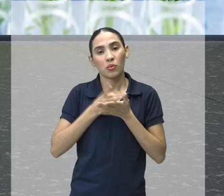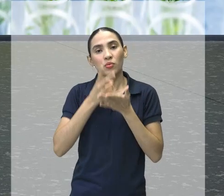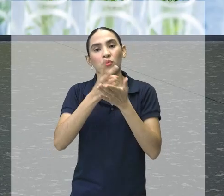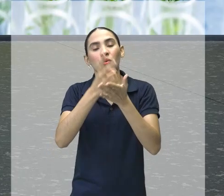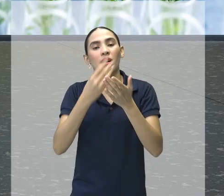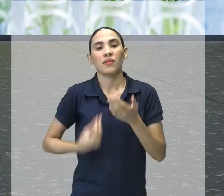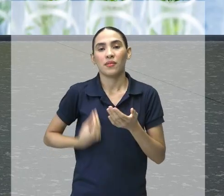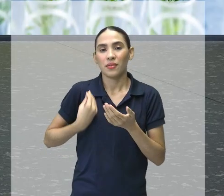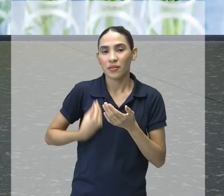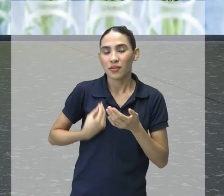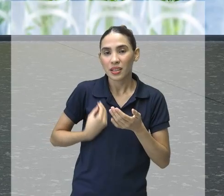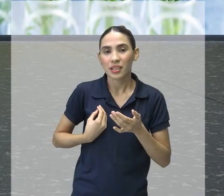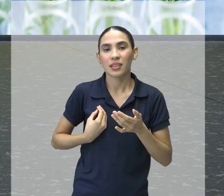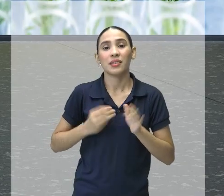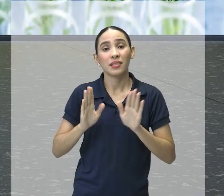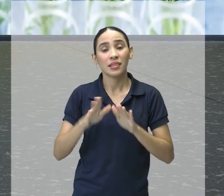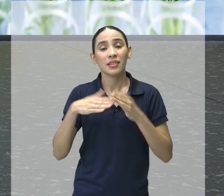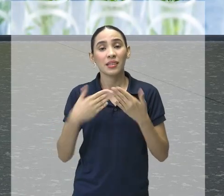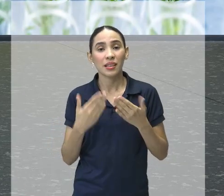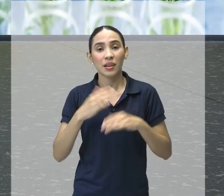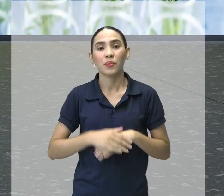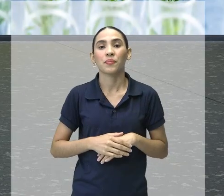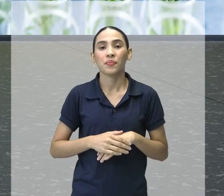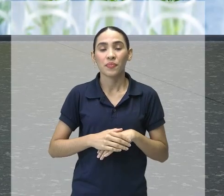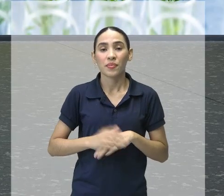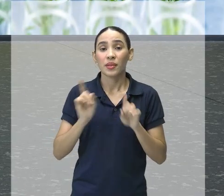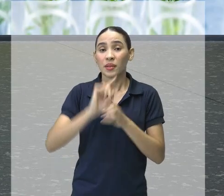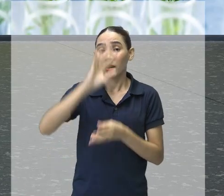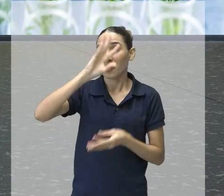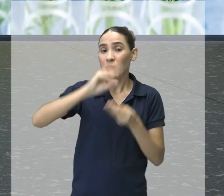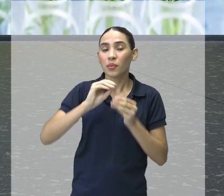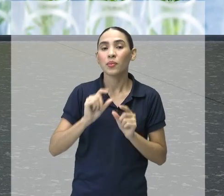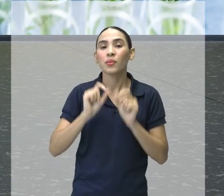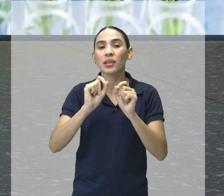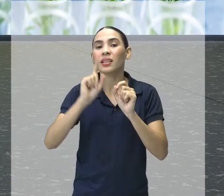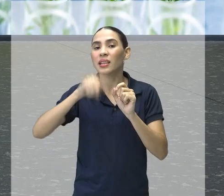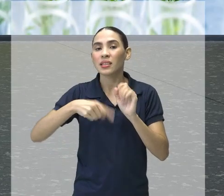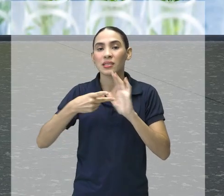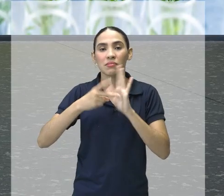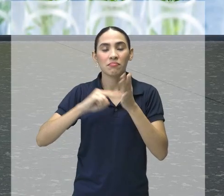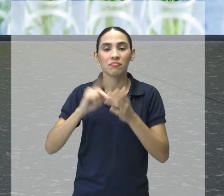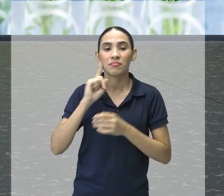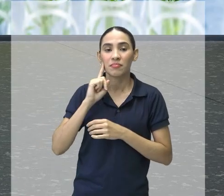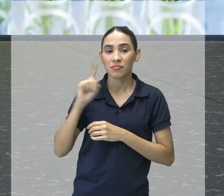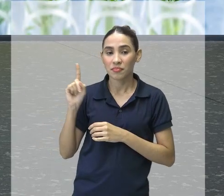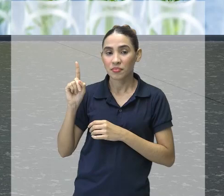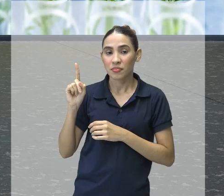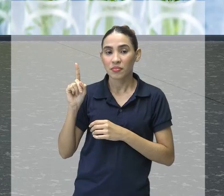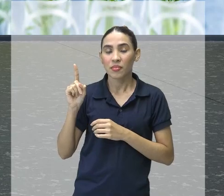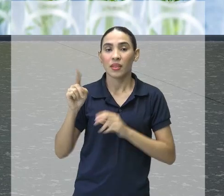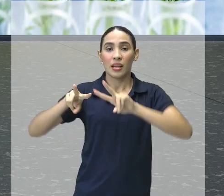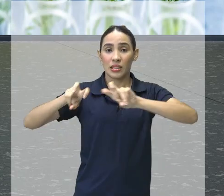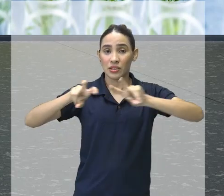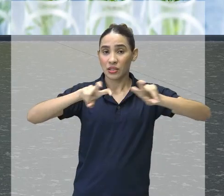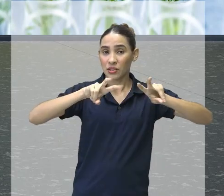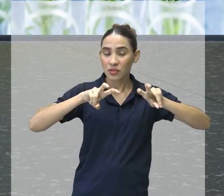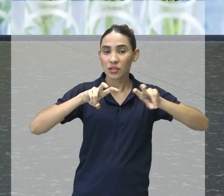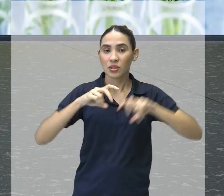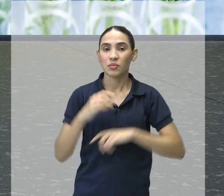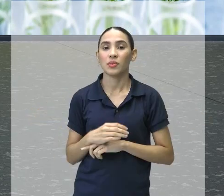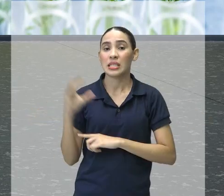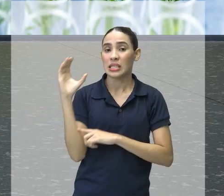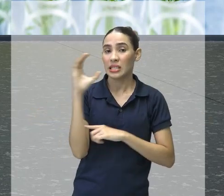continuar existindo. E vamos, então, só para sintetizar, o que significa exatamente